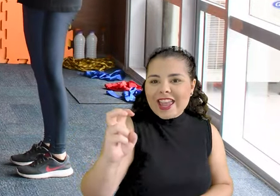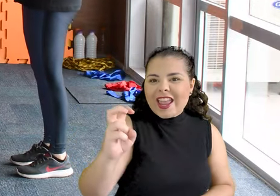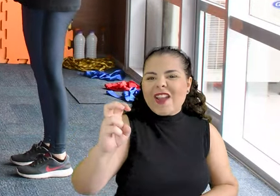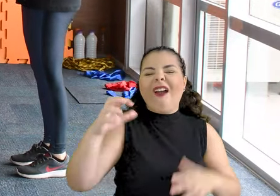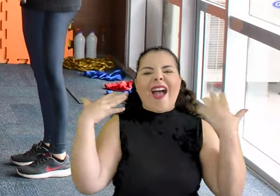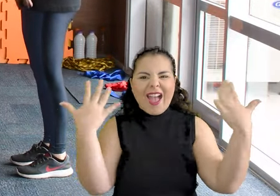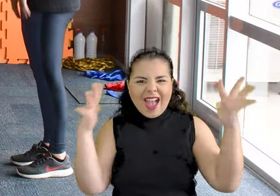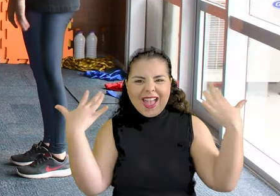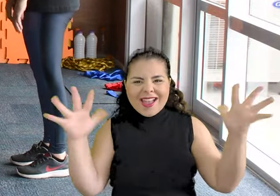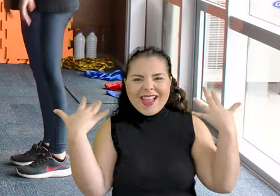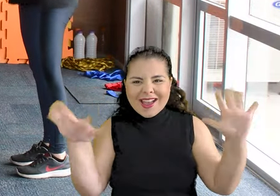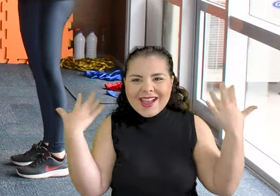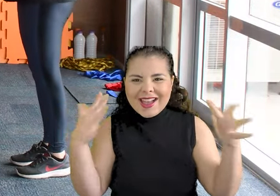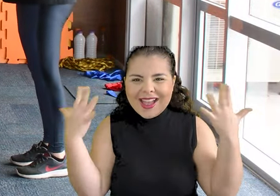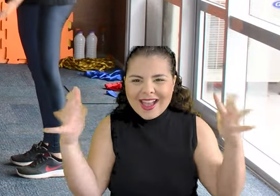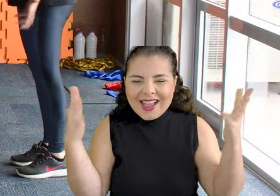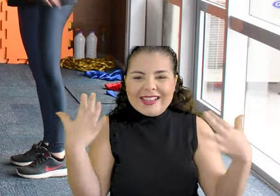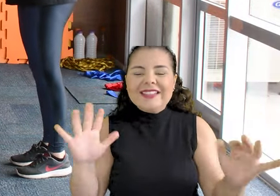Postura.